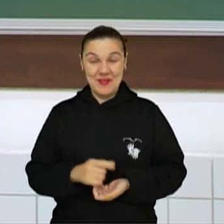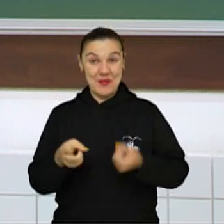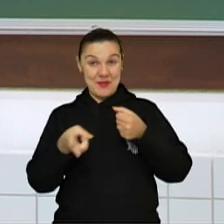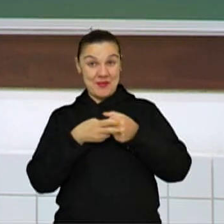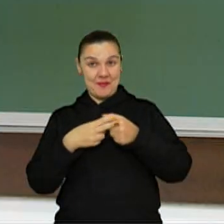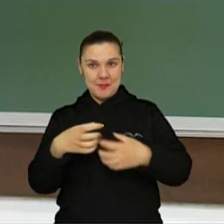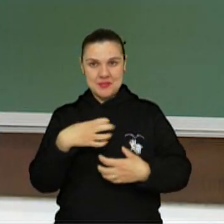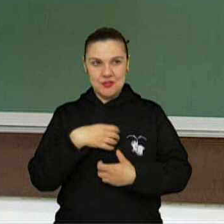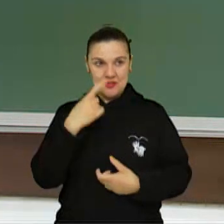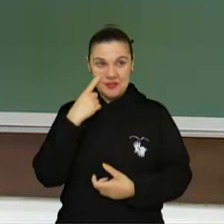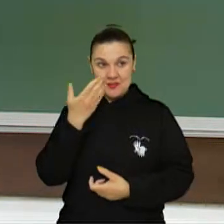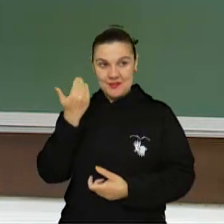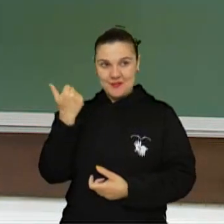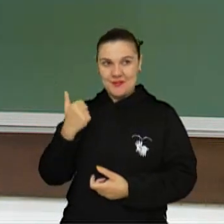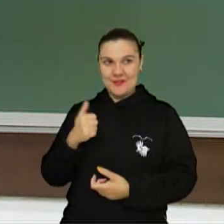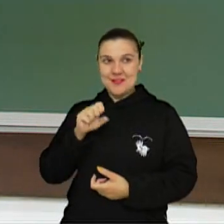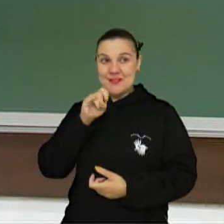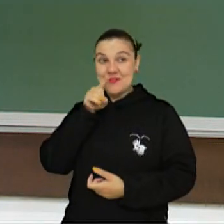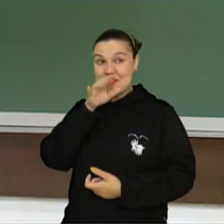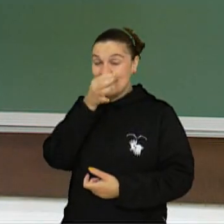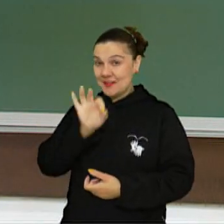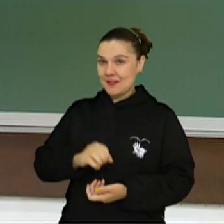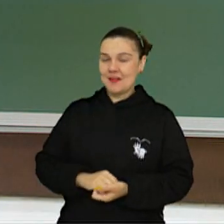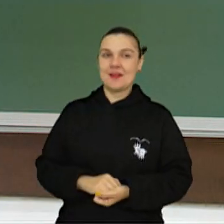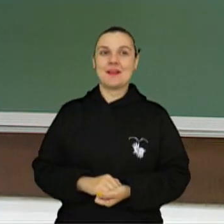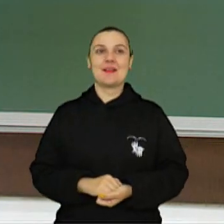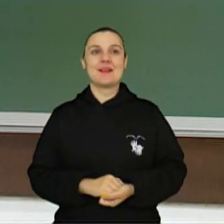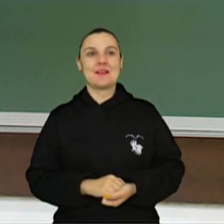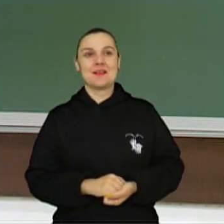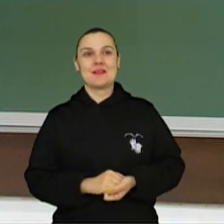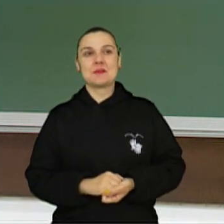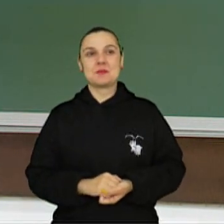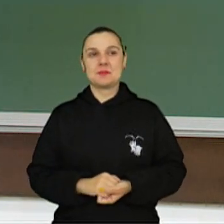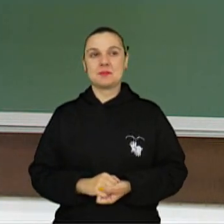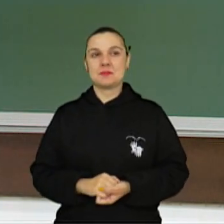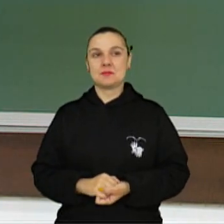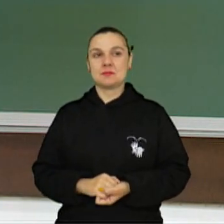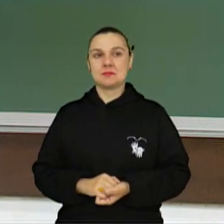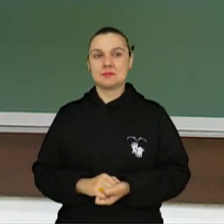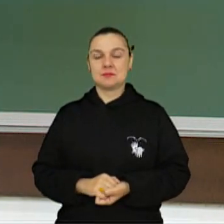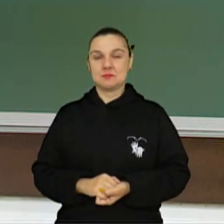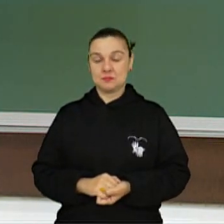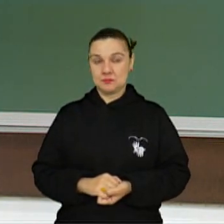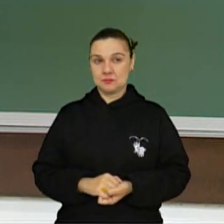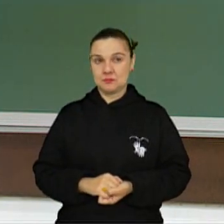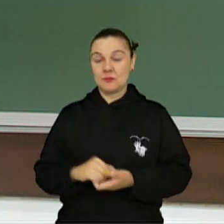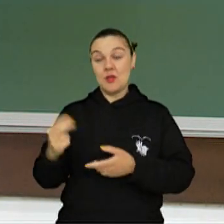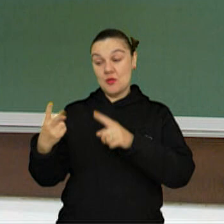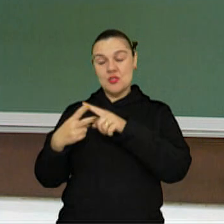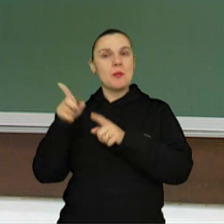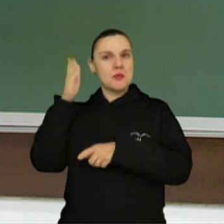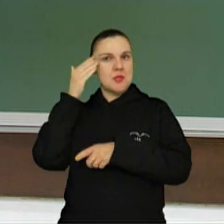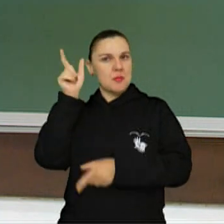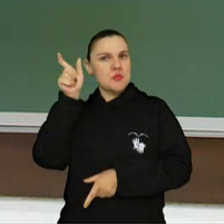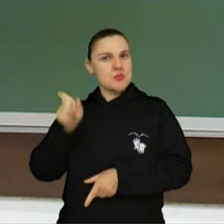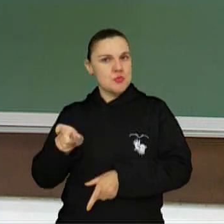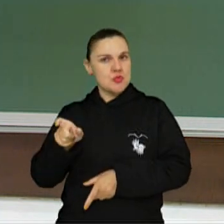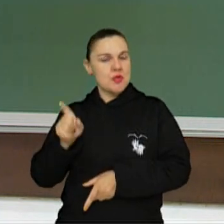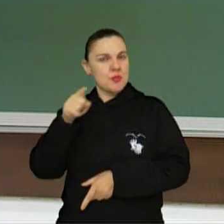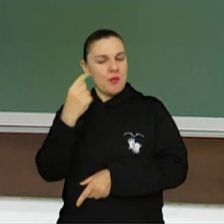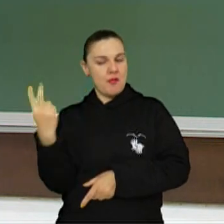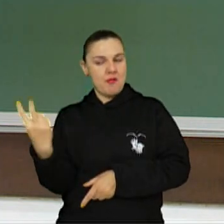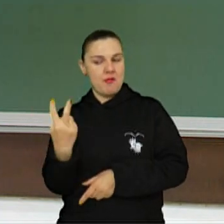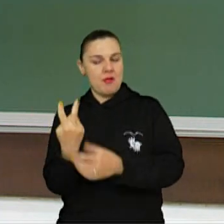verbo sentir-se? Então vamos conferir se você acertou? Paulo e Oscar no bien hoy. Sabemos que o sujeito aqui são